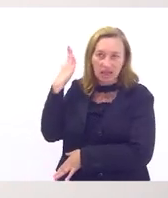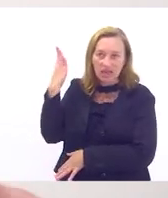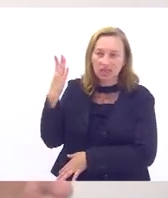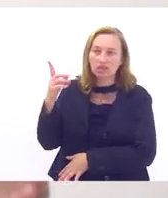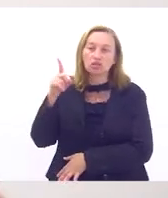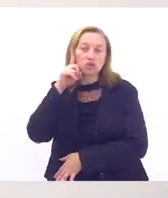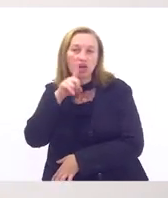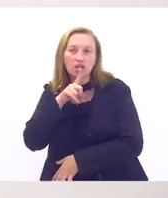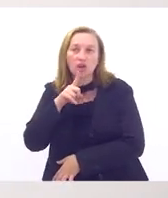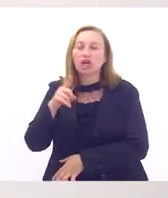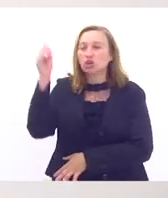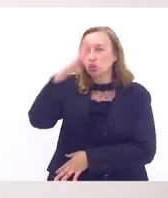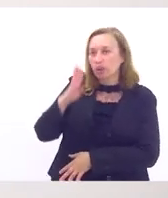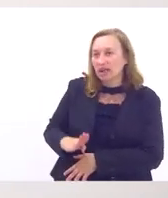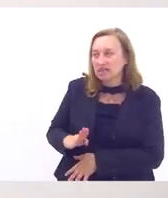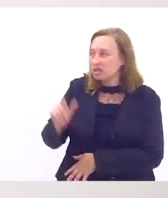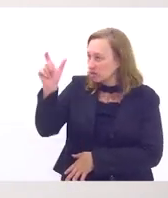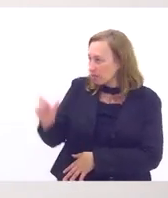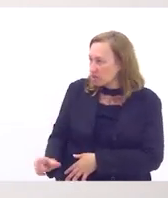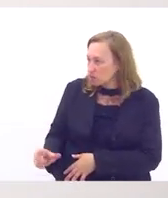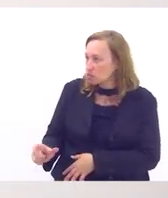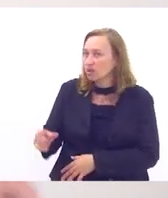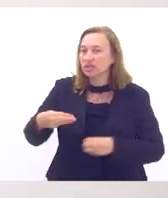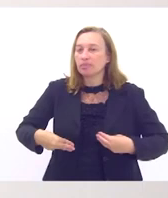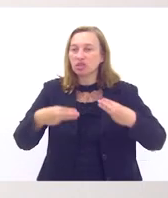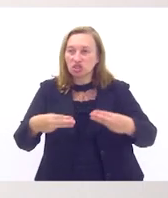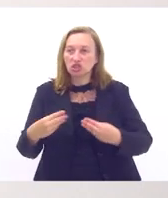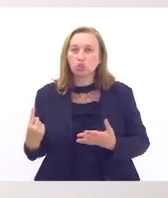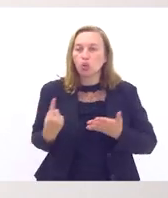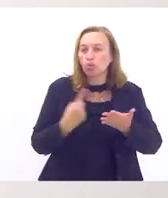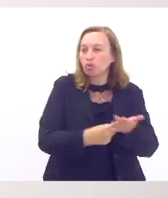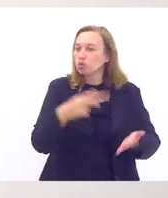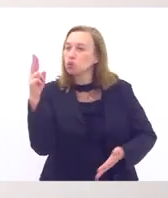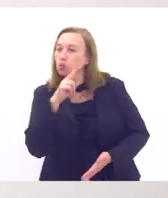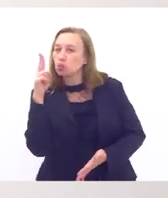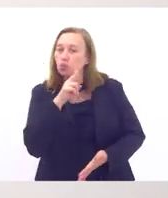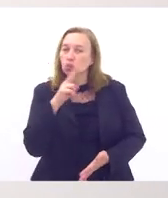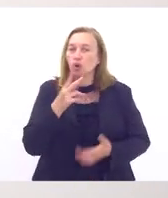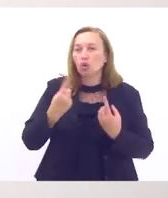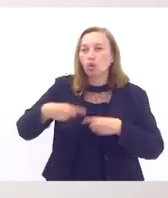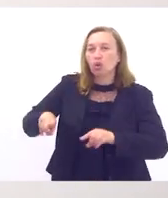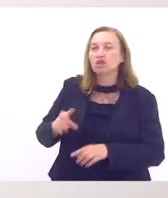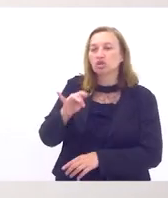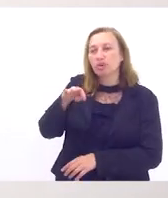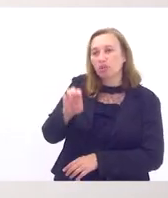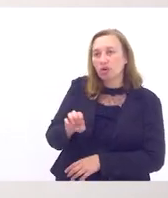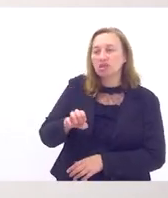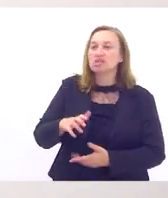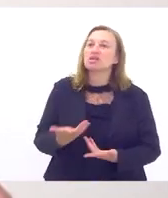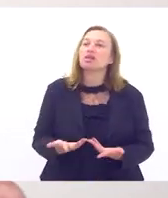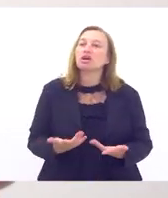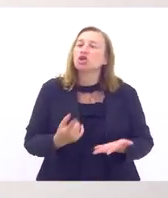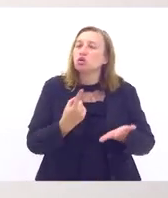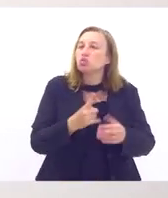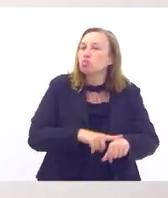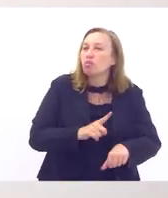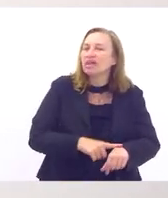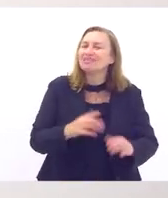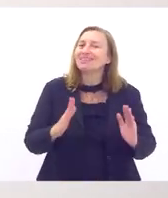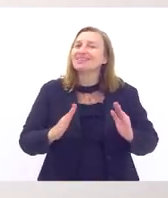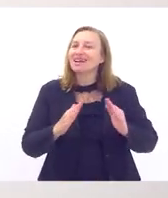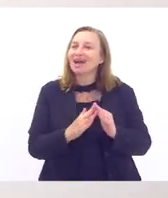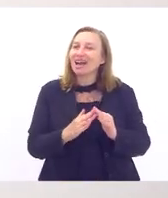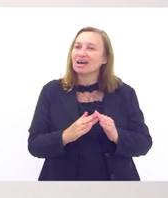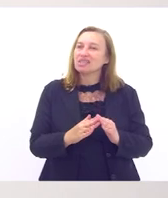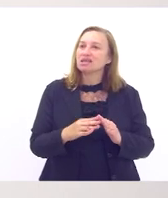e que o Brasil, na pessoa da ministra, se compromete a acelerar o enfrentamento da tuberculose. E a partir do momento que essa casa,